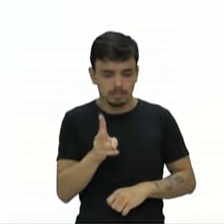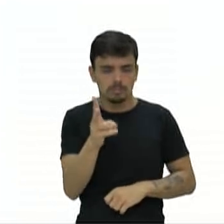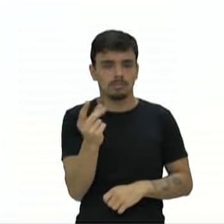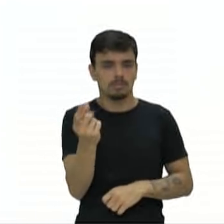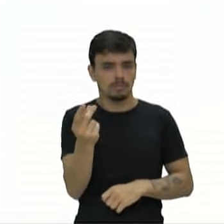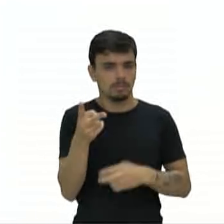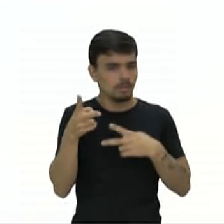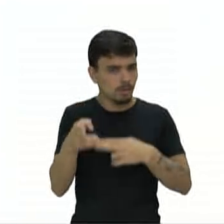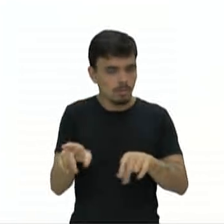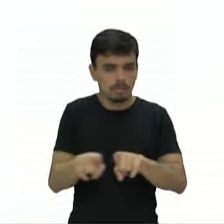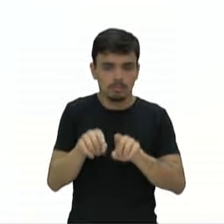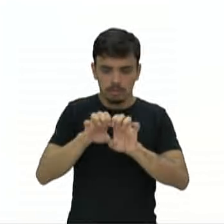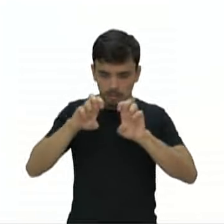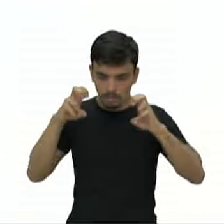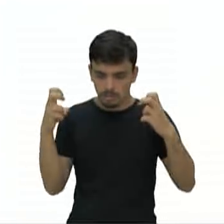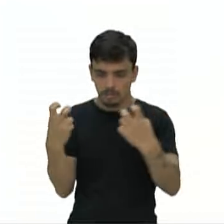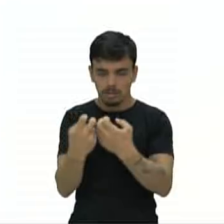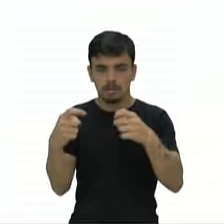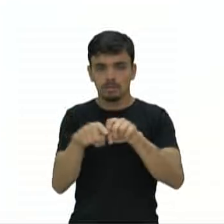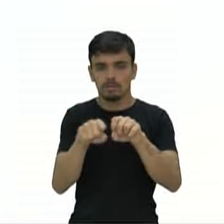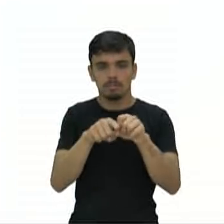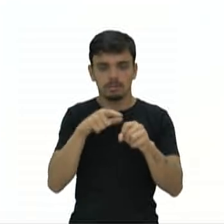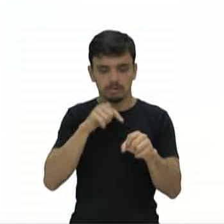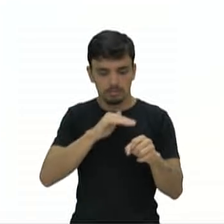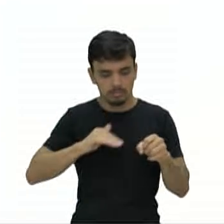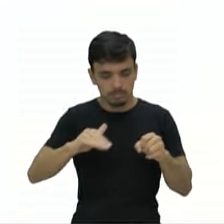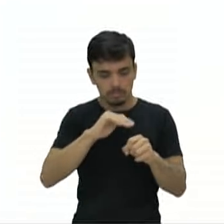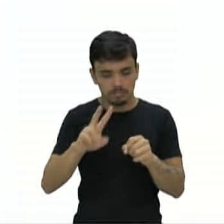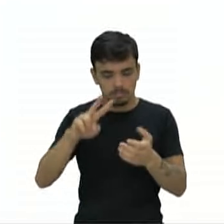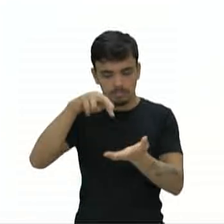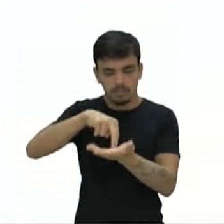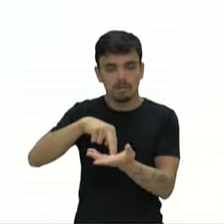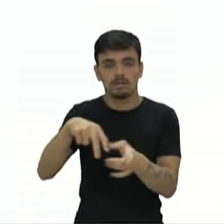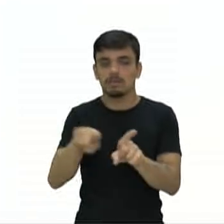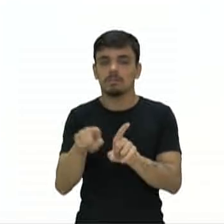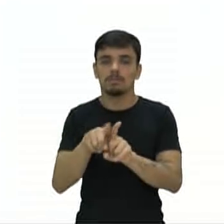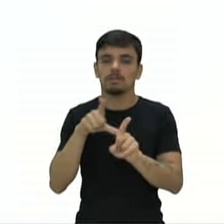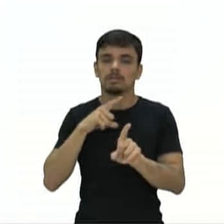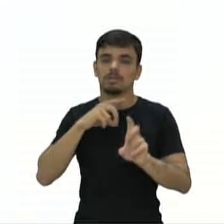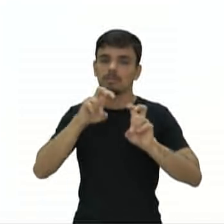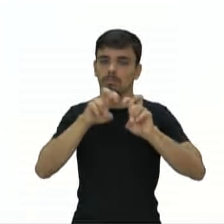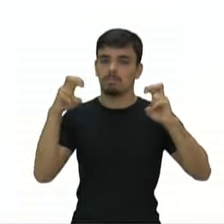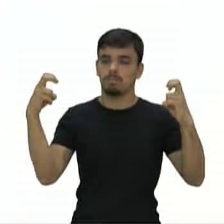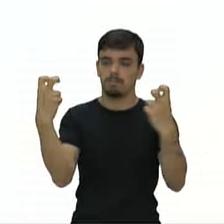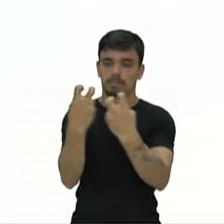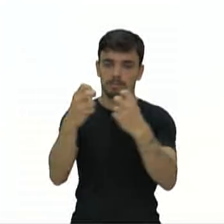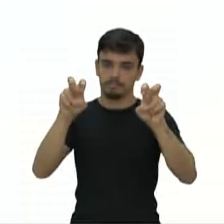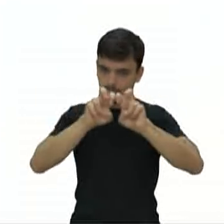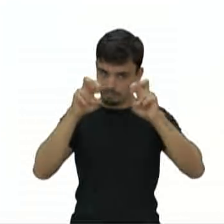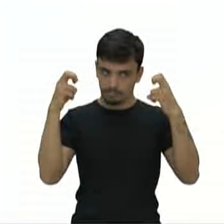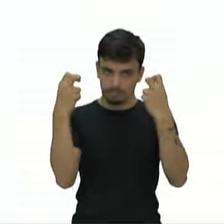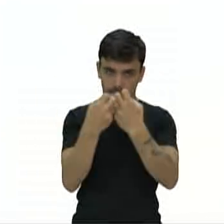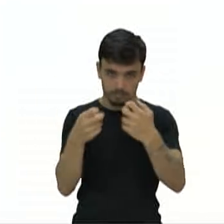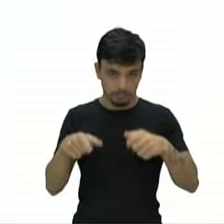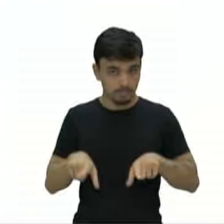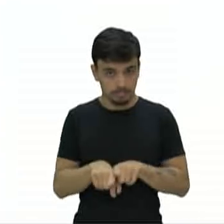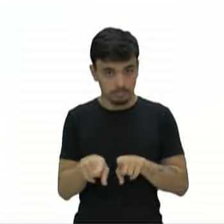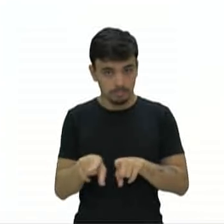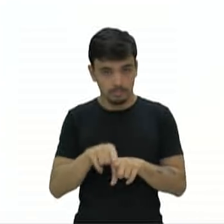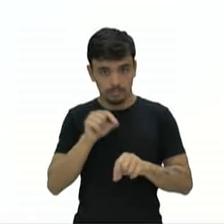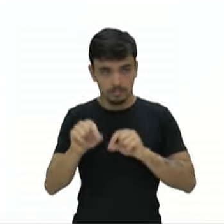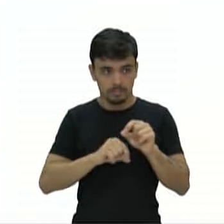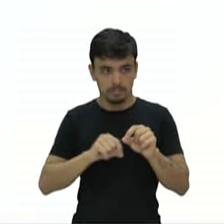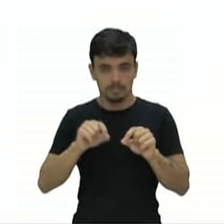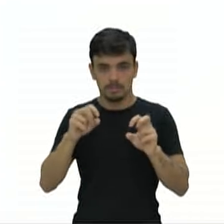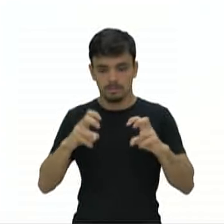lugar circular diante de um altar, ou palco, circundado por uma plateia circular, né, em ascendente,